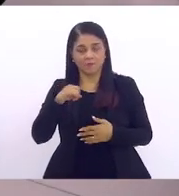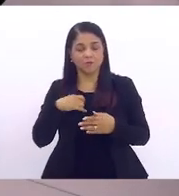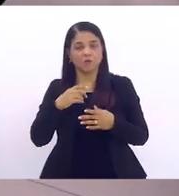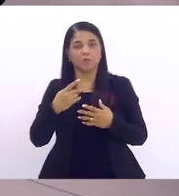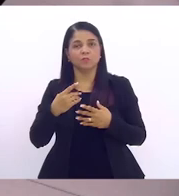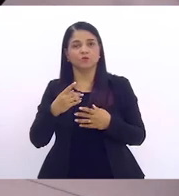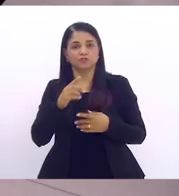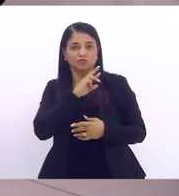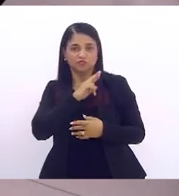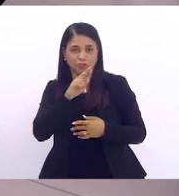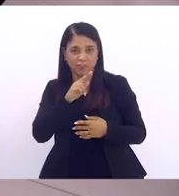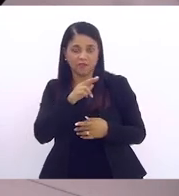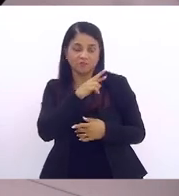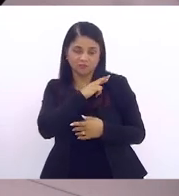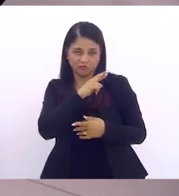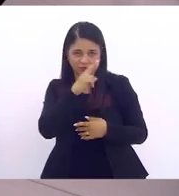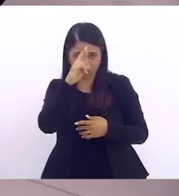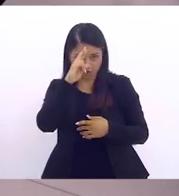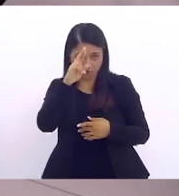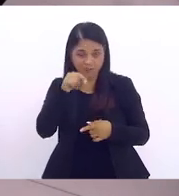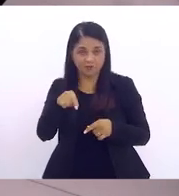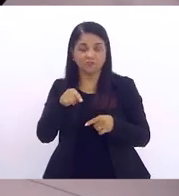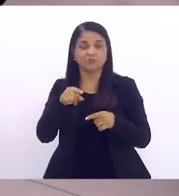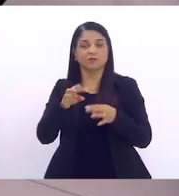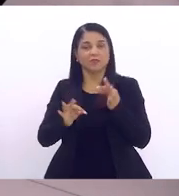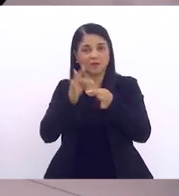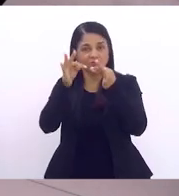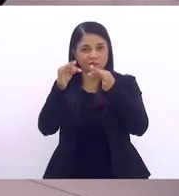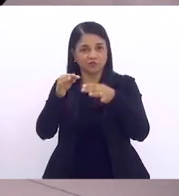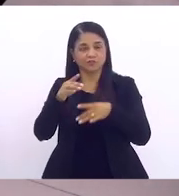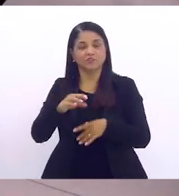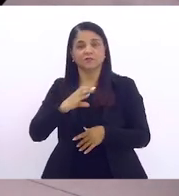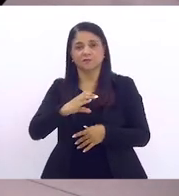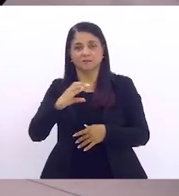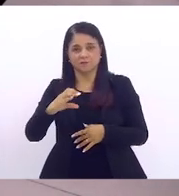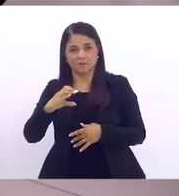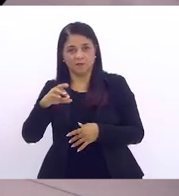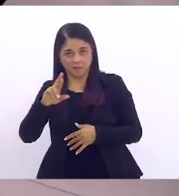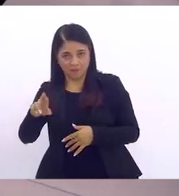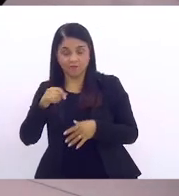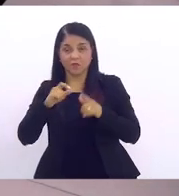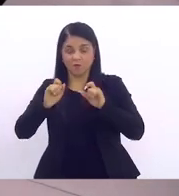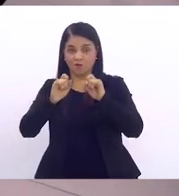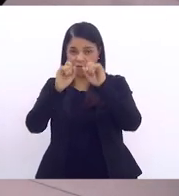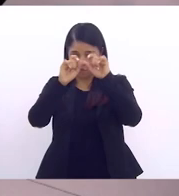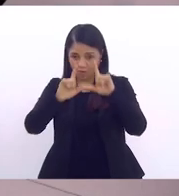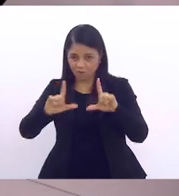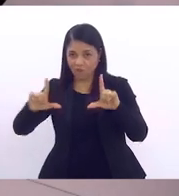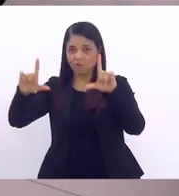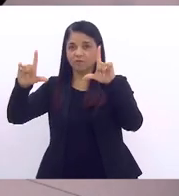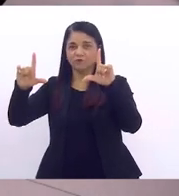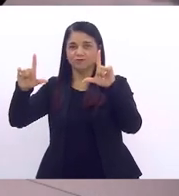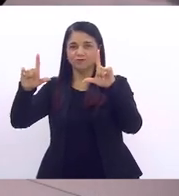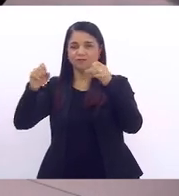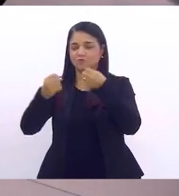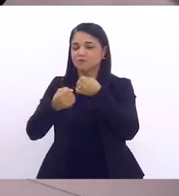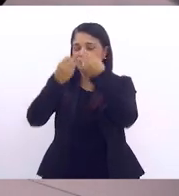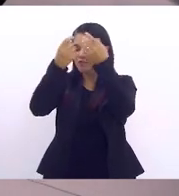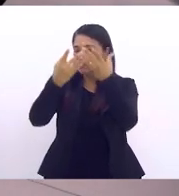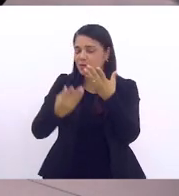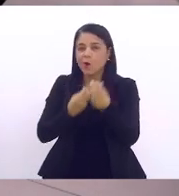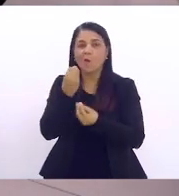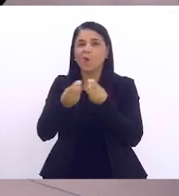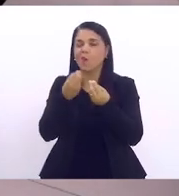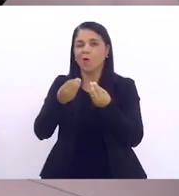CCR eh eu já vou direto aqui para pros esclarecimentos com um vídeo inicialmente e pra gente esclarecer Como é o funcionamento